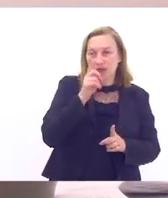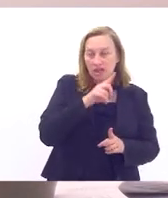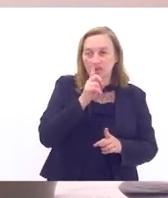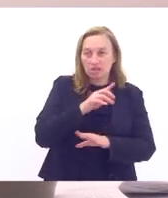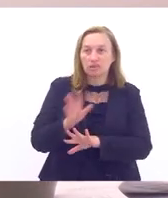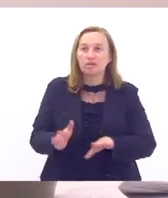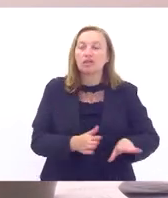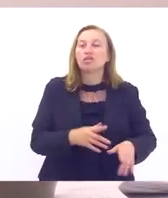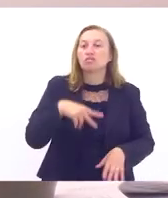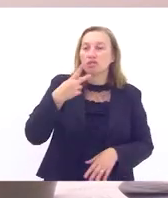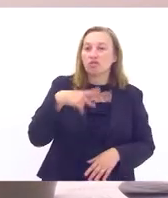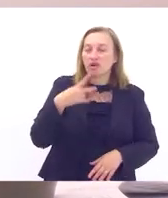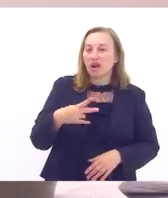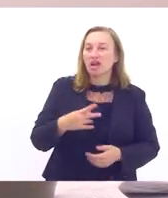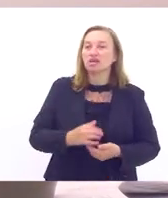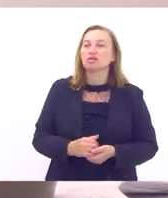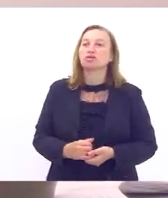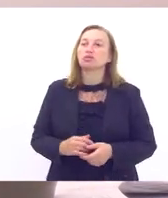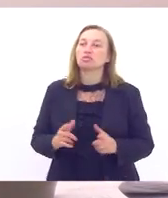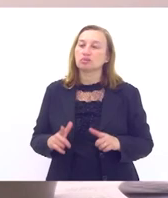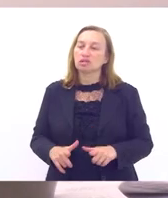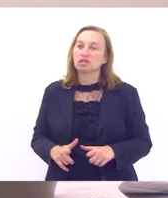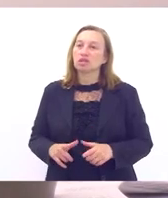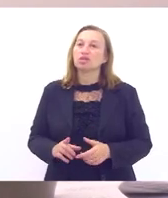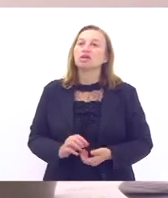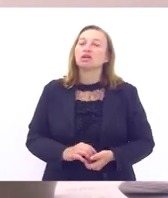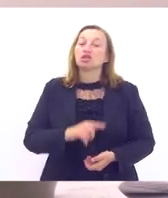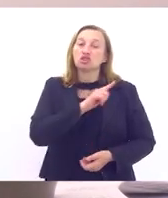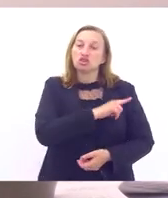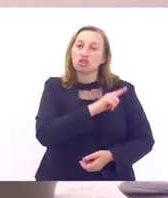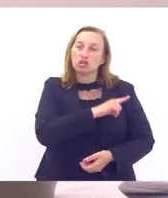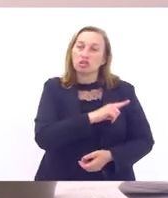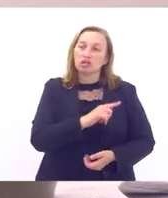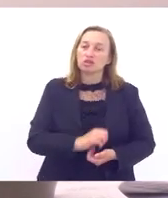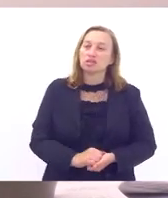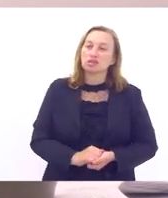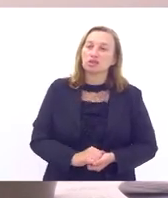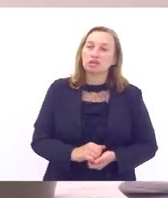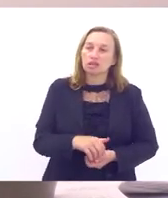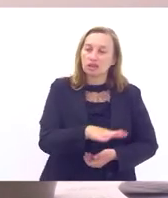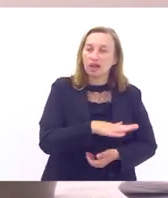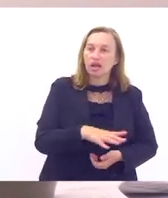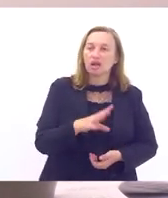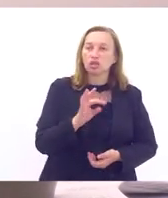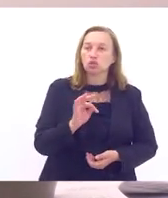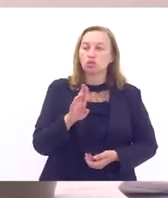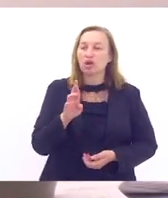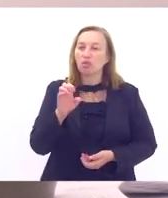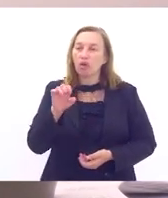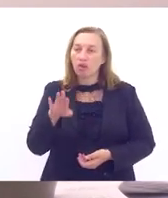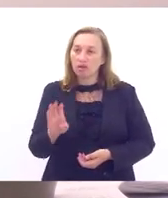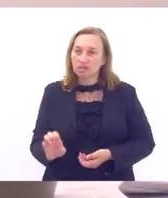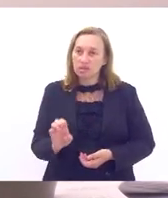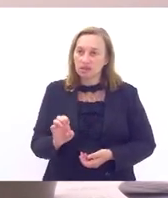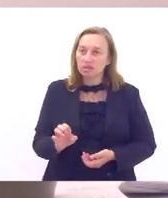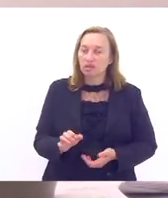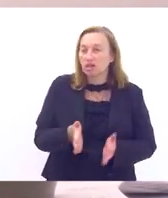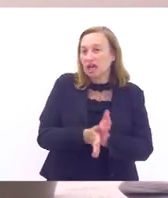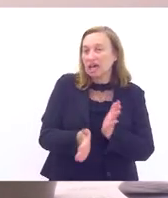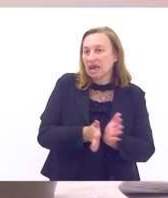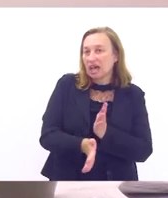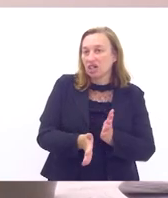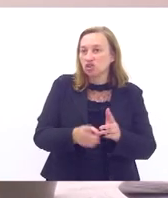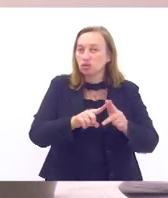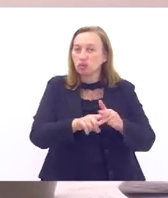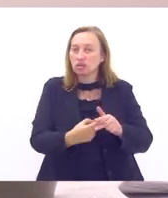E foi dito na ocasião, por parte da gerência de tuberculose, que o termo de cooperação, a princípio, não abarcaria gastos com manutenção